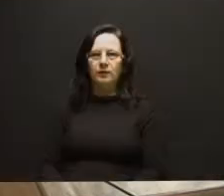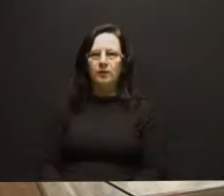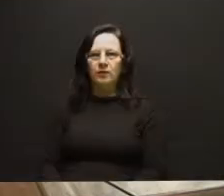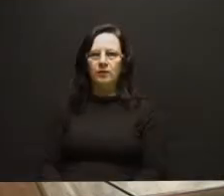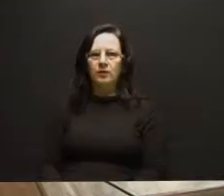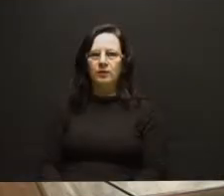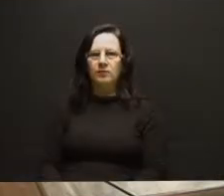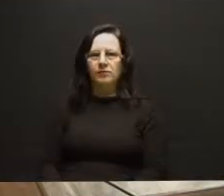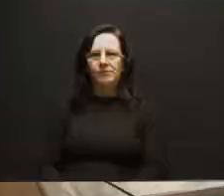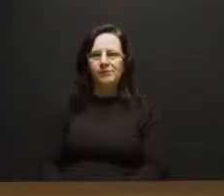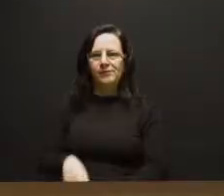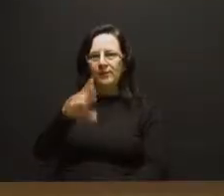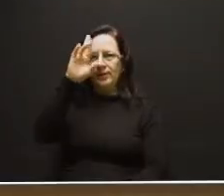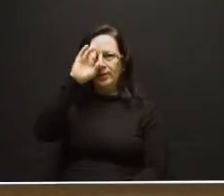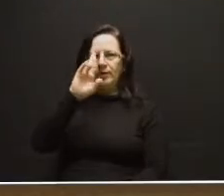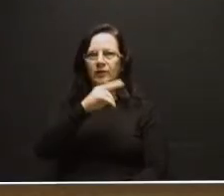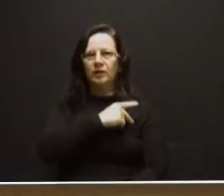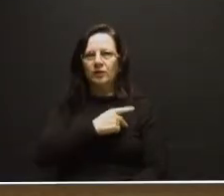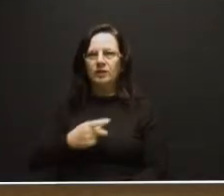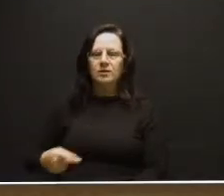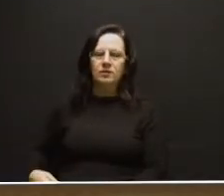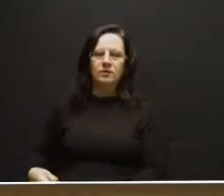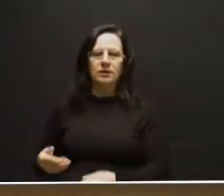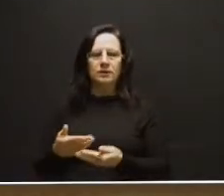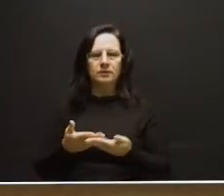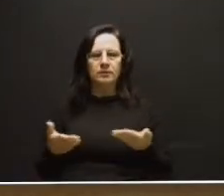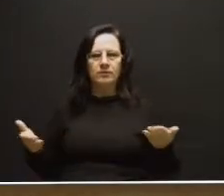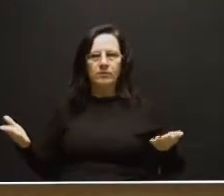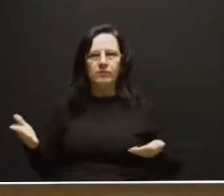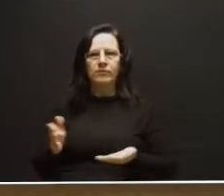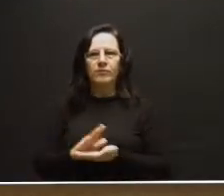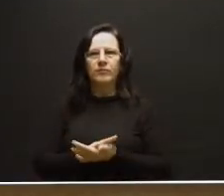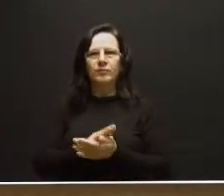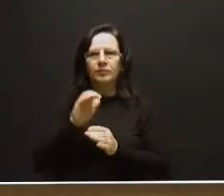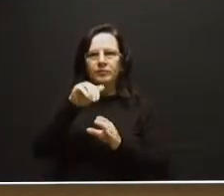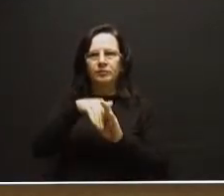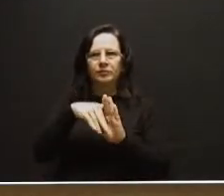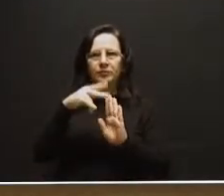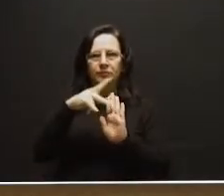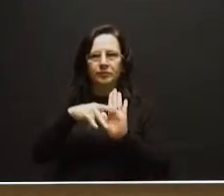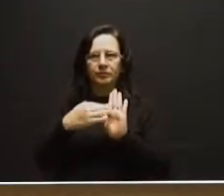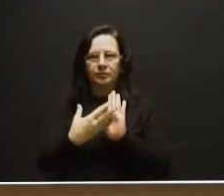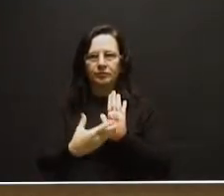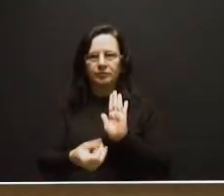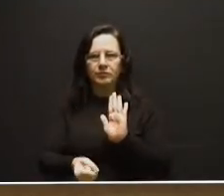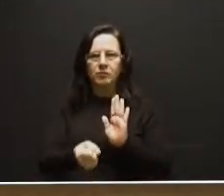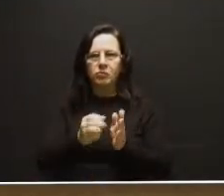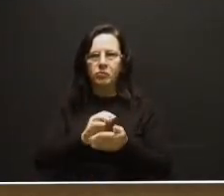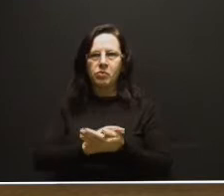senhor presidente nove pares o voto já é favorável à propositura